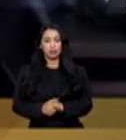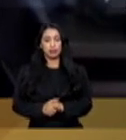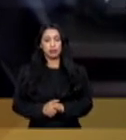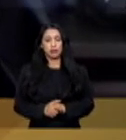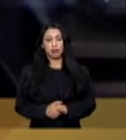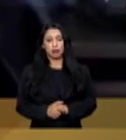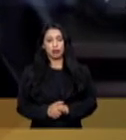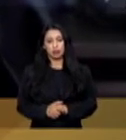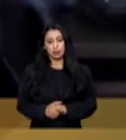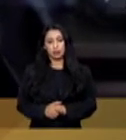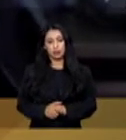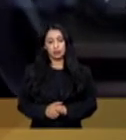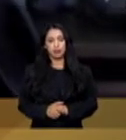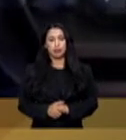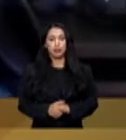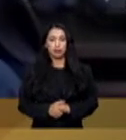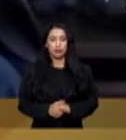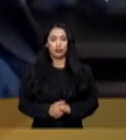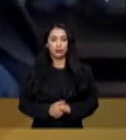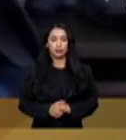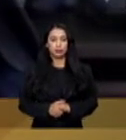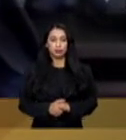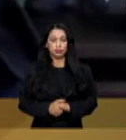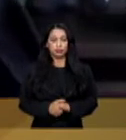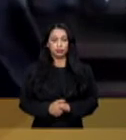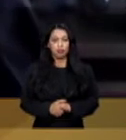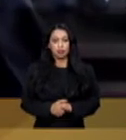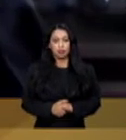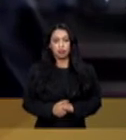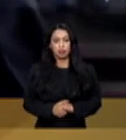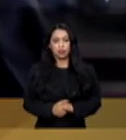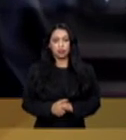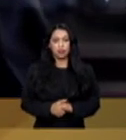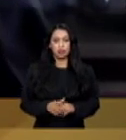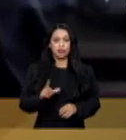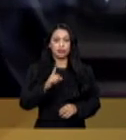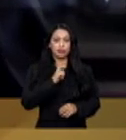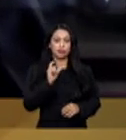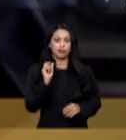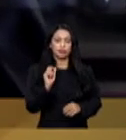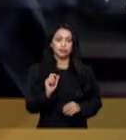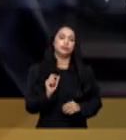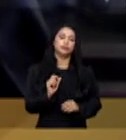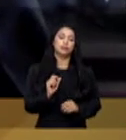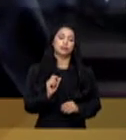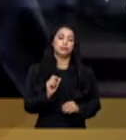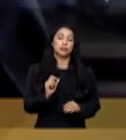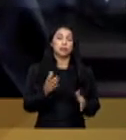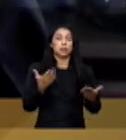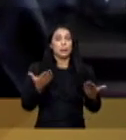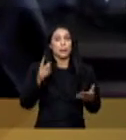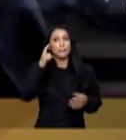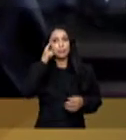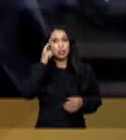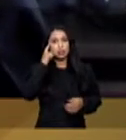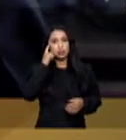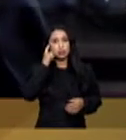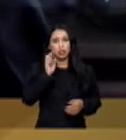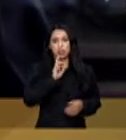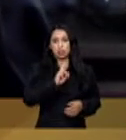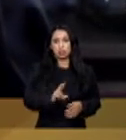a redação. De modo, presidente, que eu estou considerando como a melhor solução para a